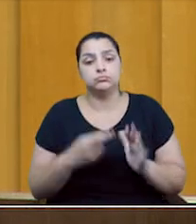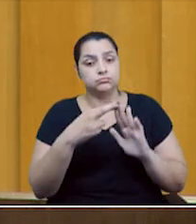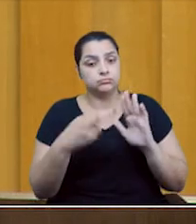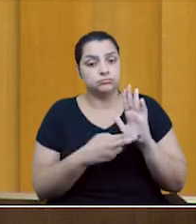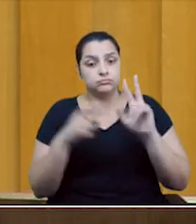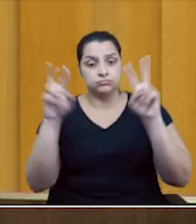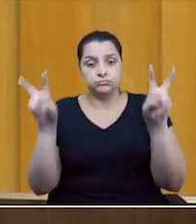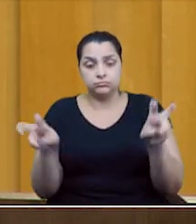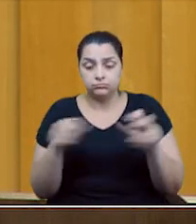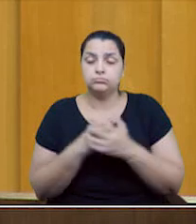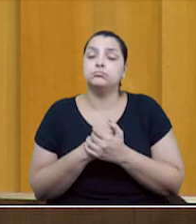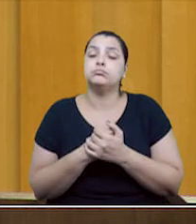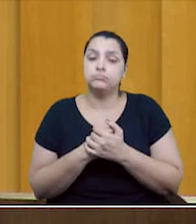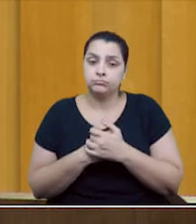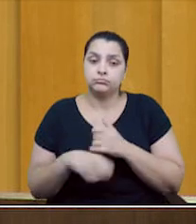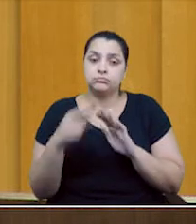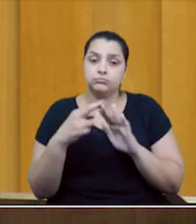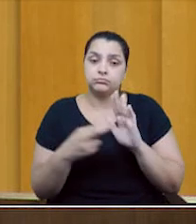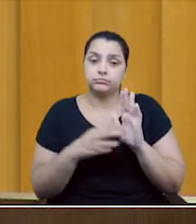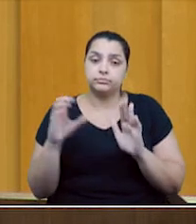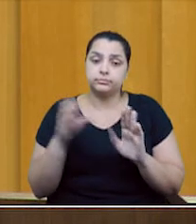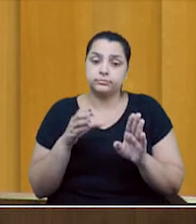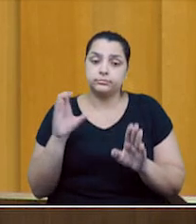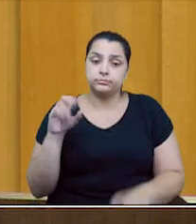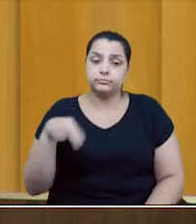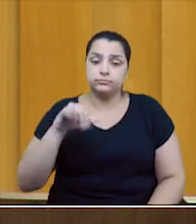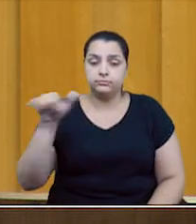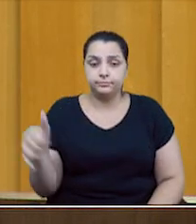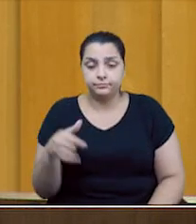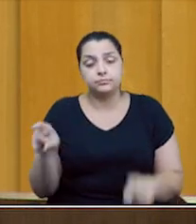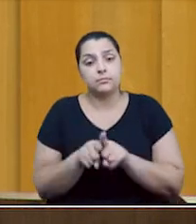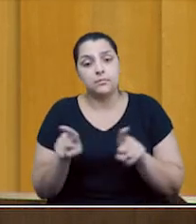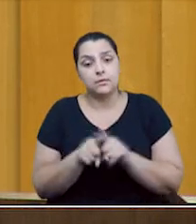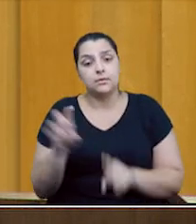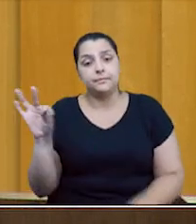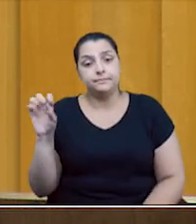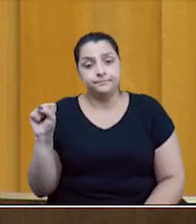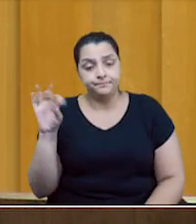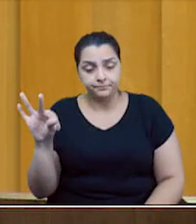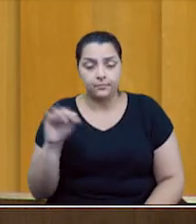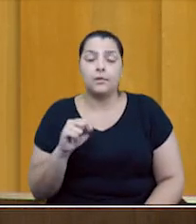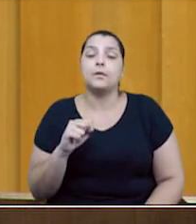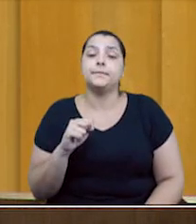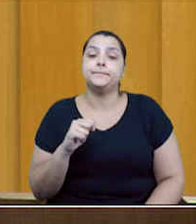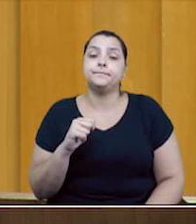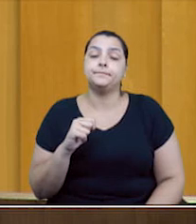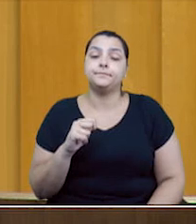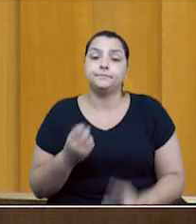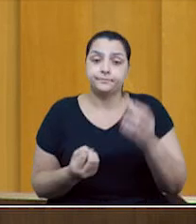por meio dos normativos do Conselho Superior da Justiça do Trabalho e do Tribunal Superior do Trabalho, tanto na criação da política de